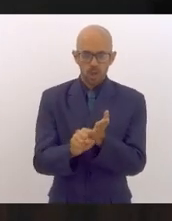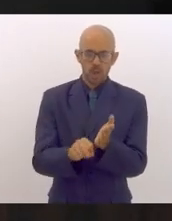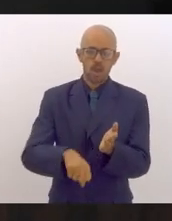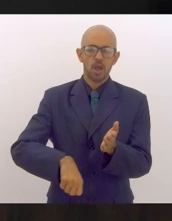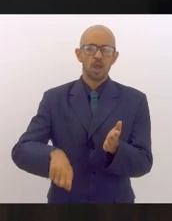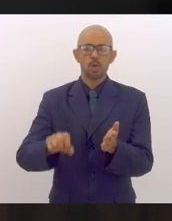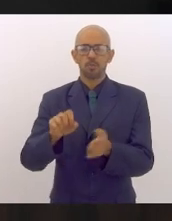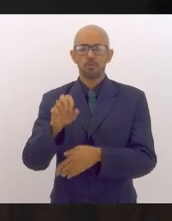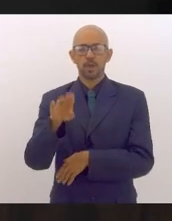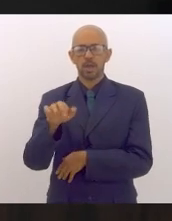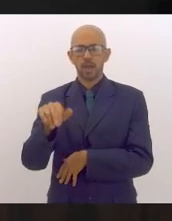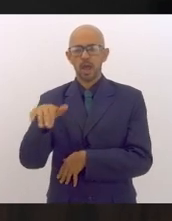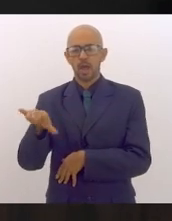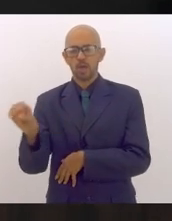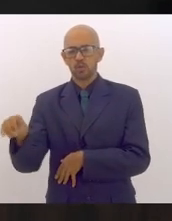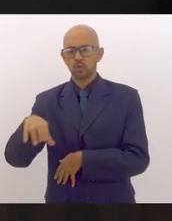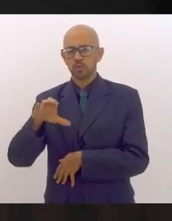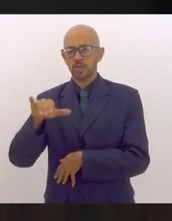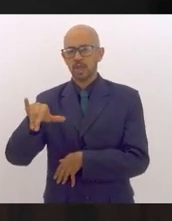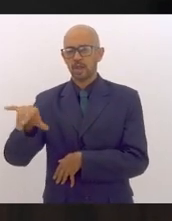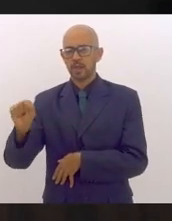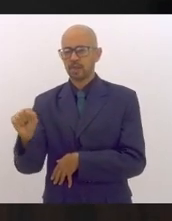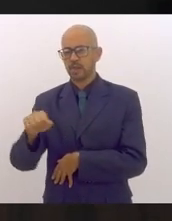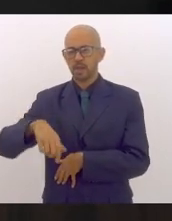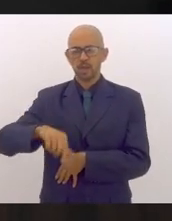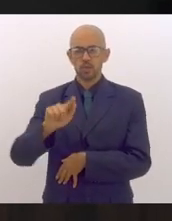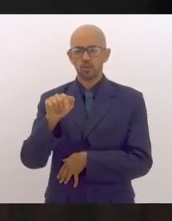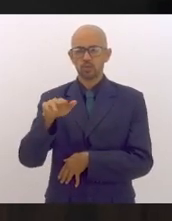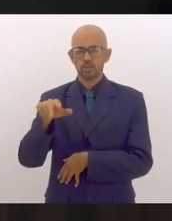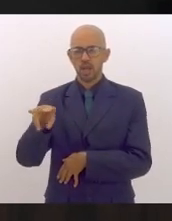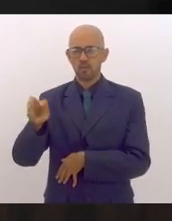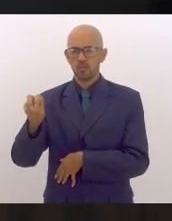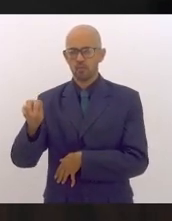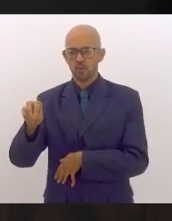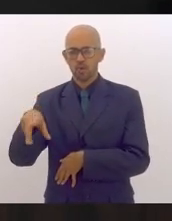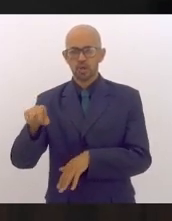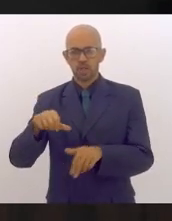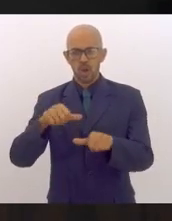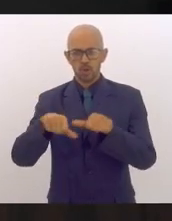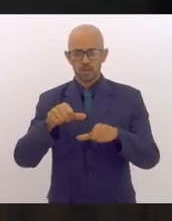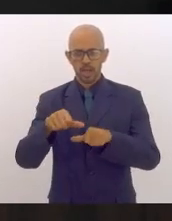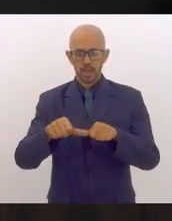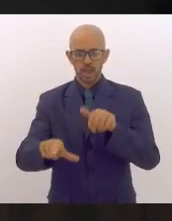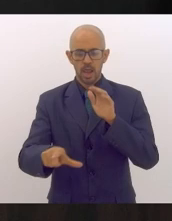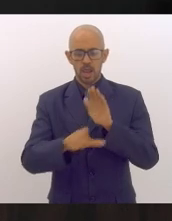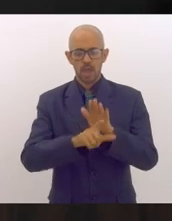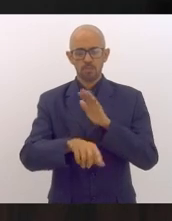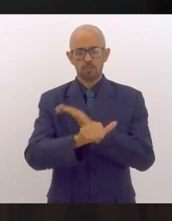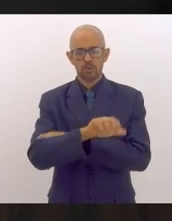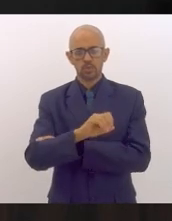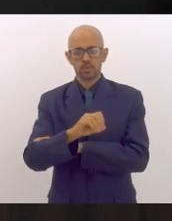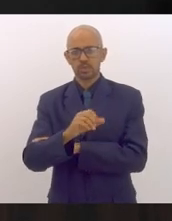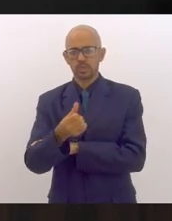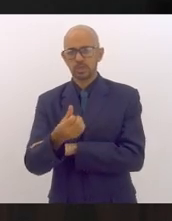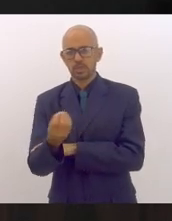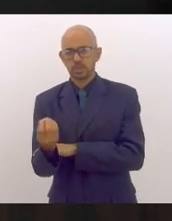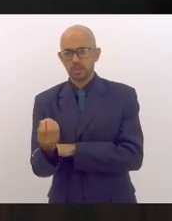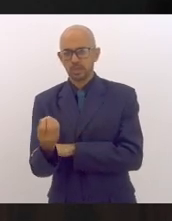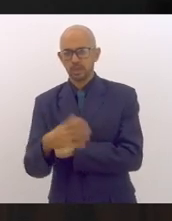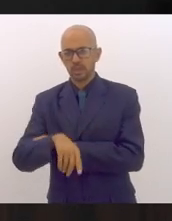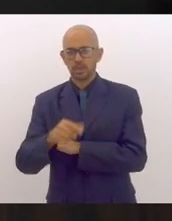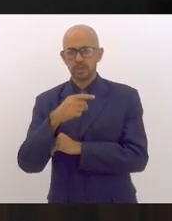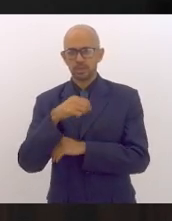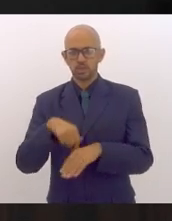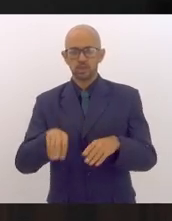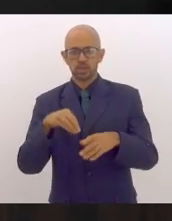Enfermeira Rejane, Célia Jordão, Eliomar Coelho e Gustavo Schmidt, que altera a Lei 1060 de 10 de novembro de 86, que institui o